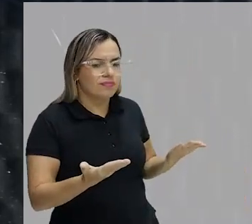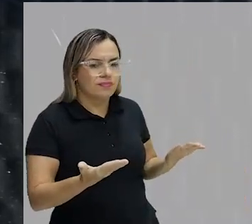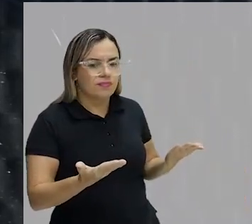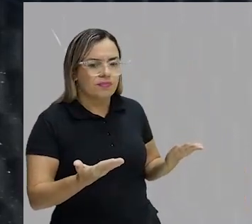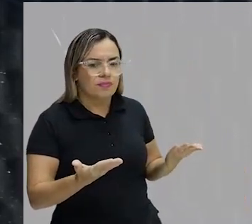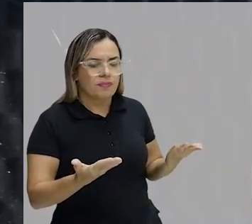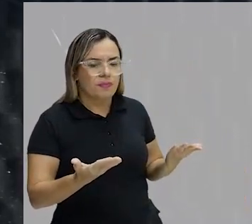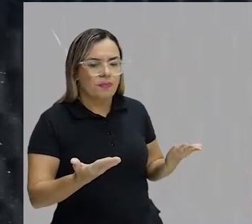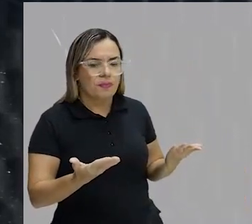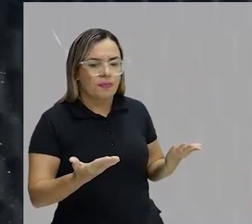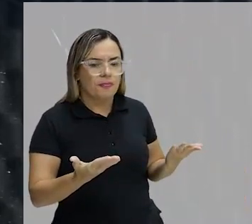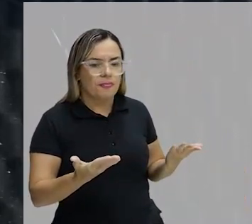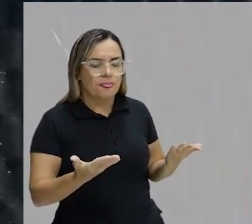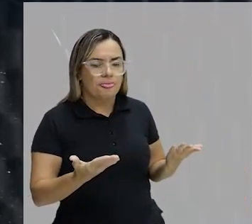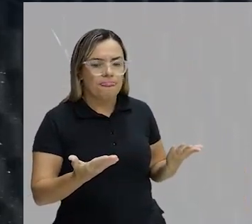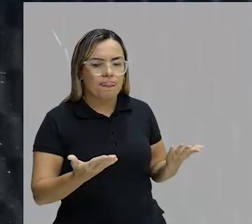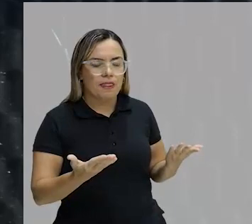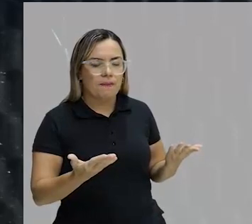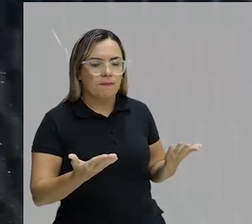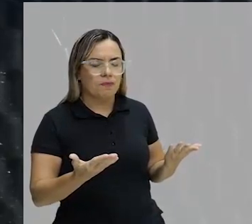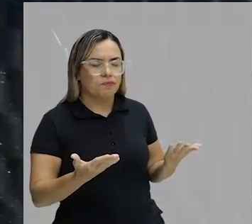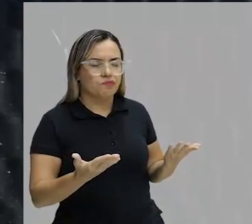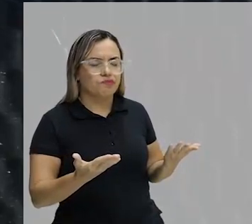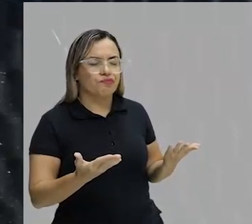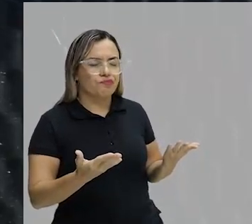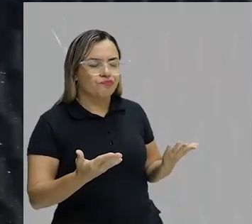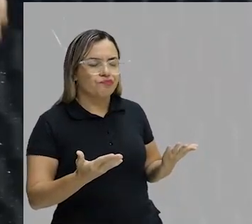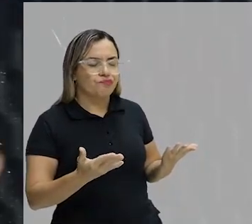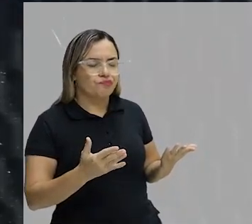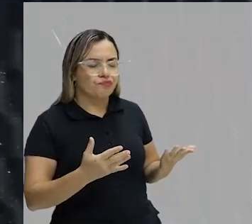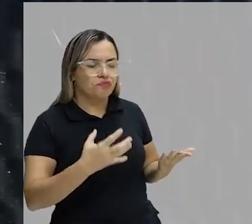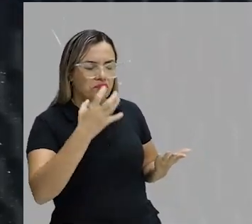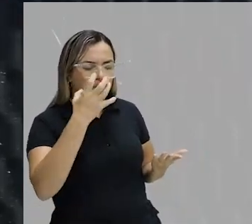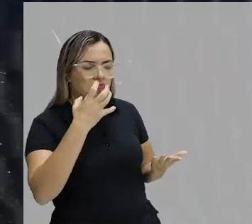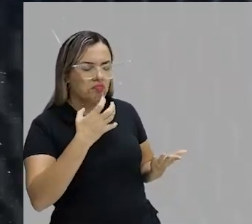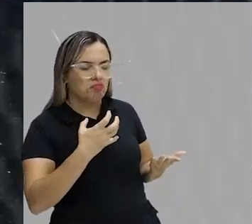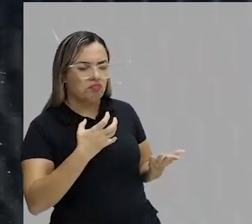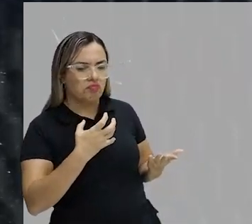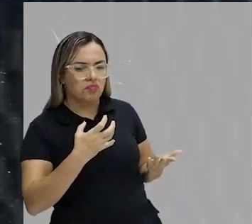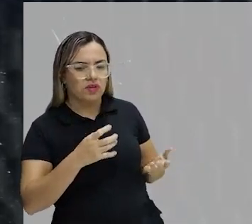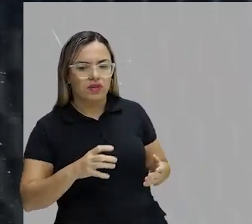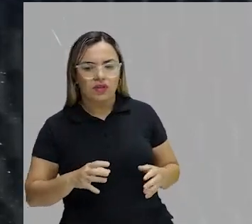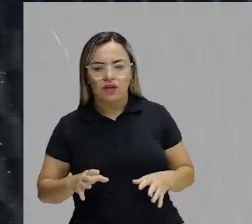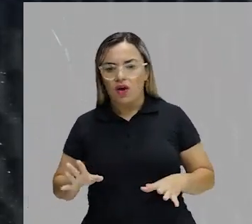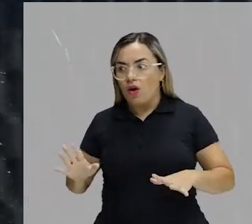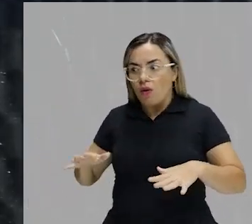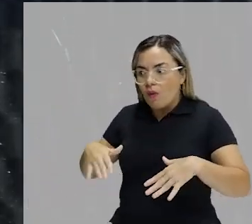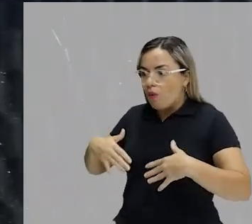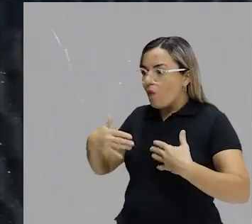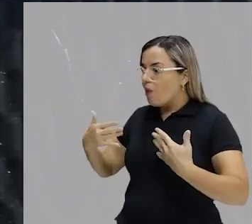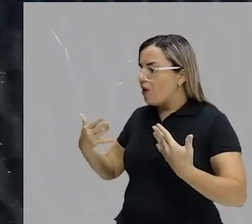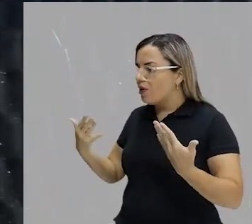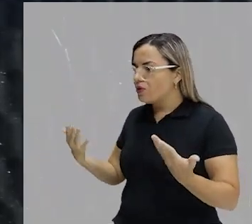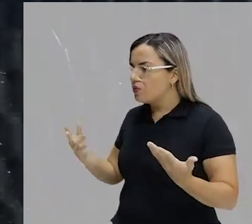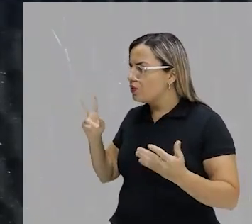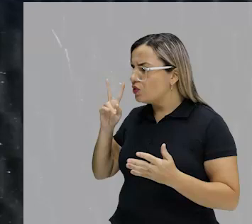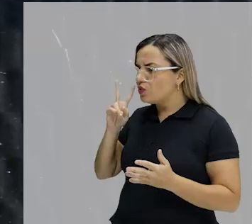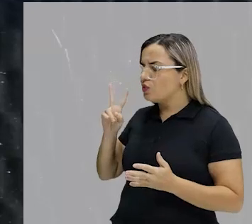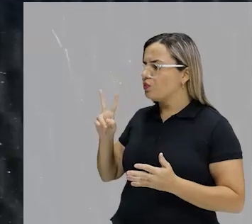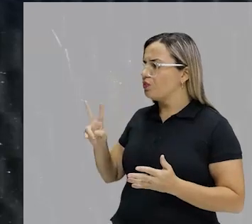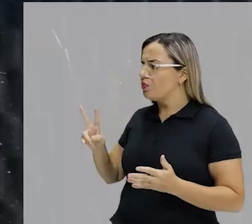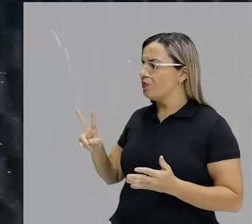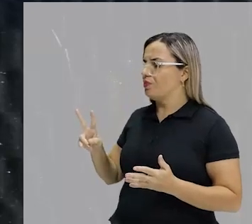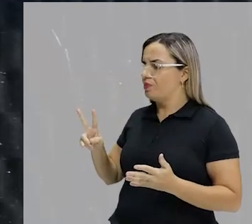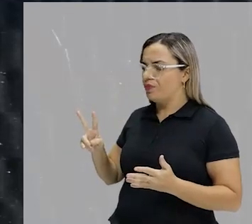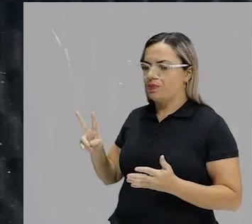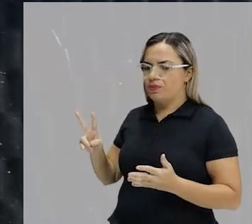segunda pessoa, esse segundo interlocutor está bem mal-humorado. Quanto tempo? Ele está no sentido de dizer assim, quanto tempo que eu não te vejo?